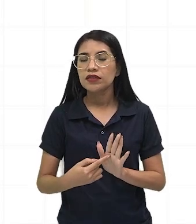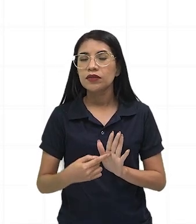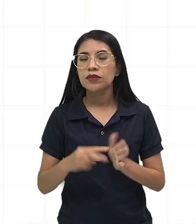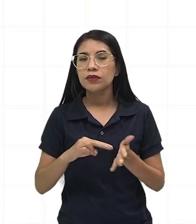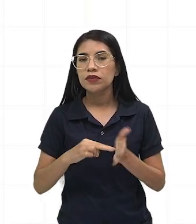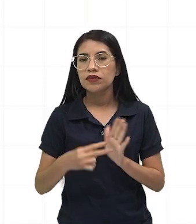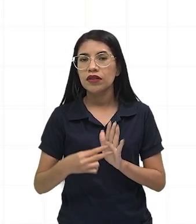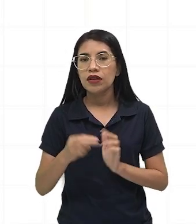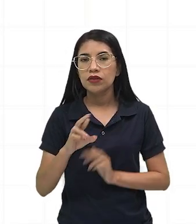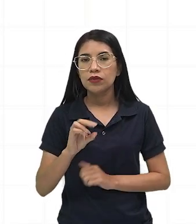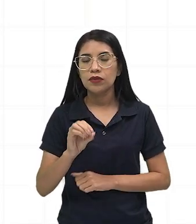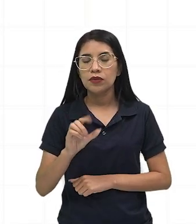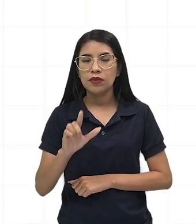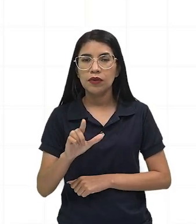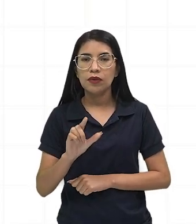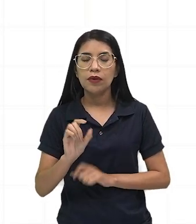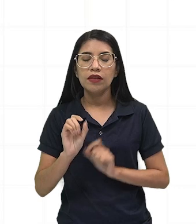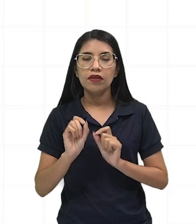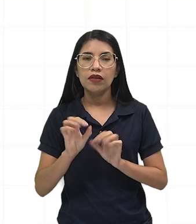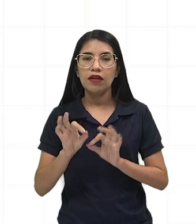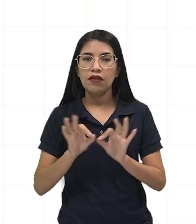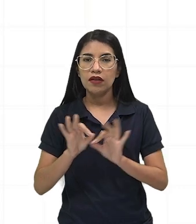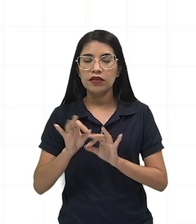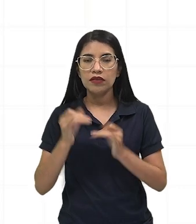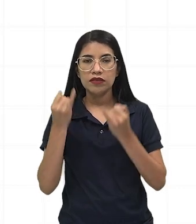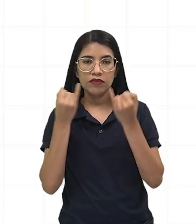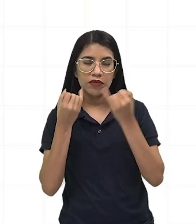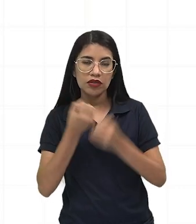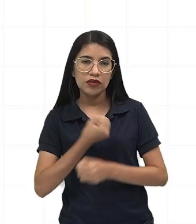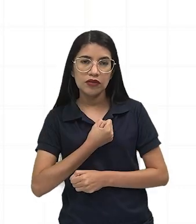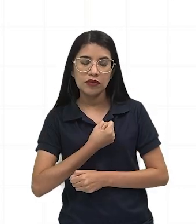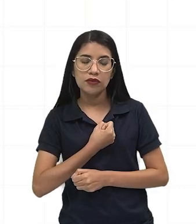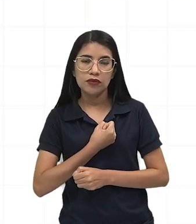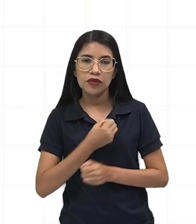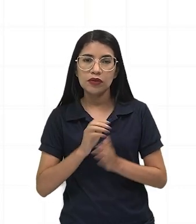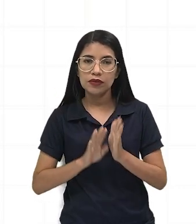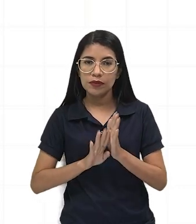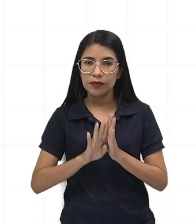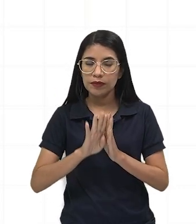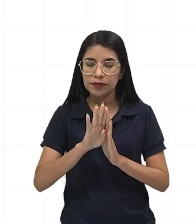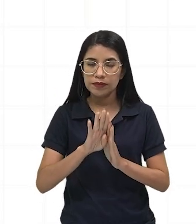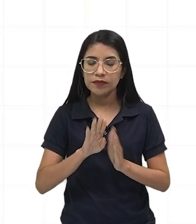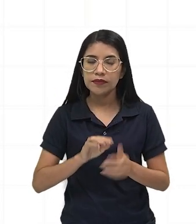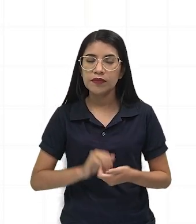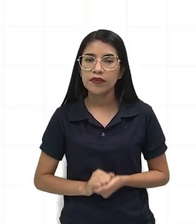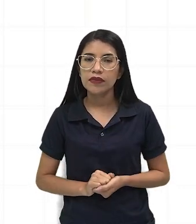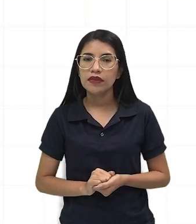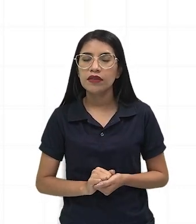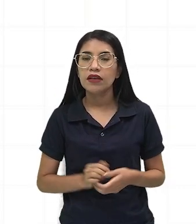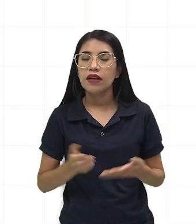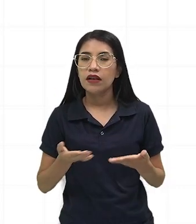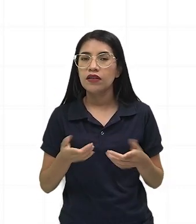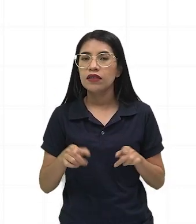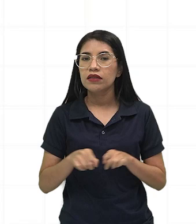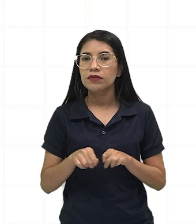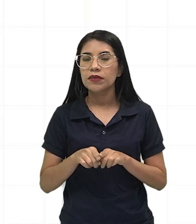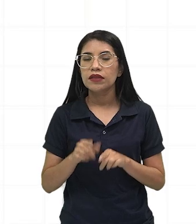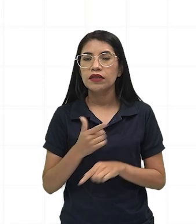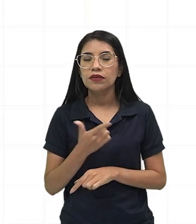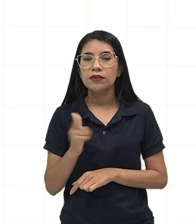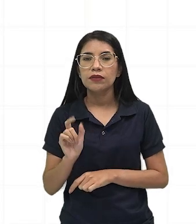né, que é a organização de os dados numéricos em ordem crescente, nós temos